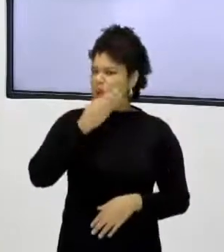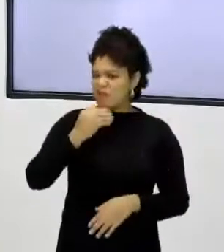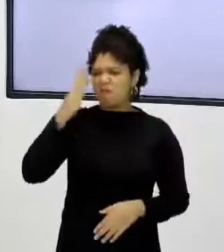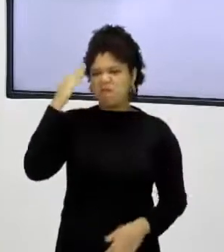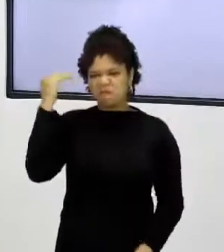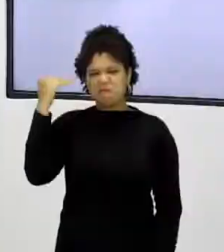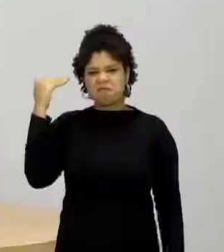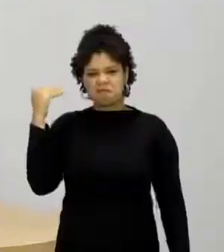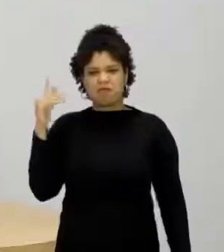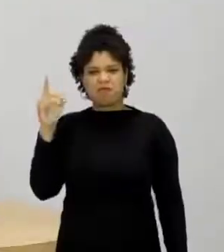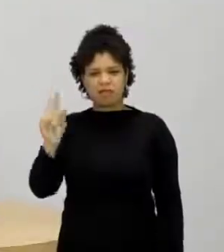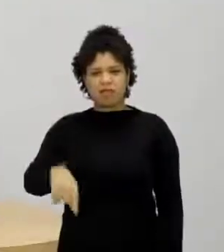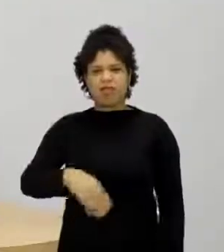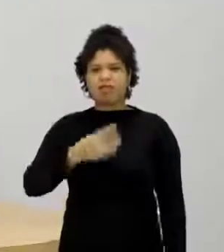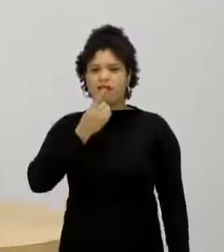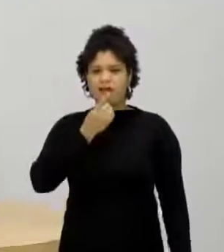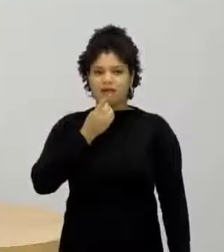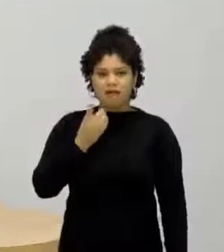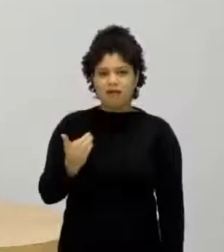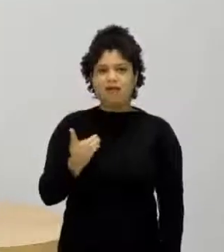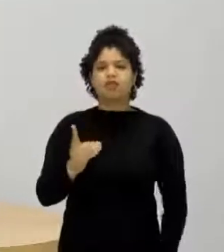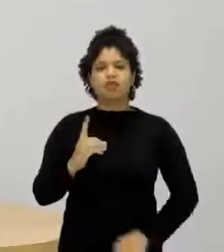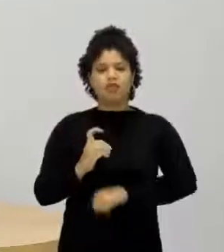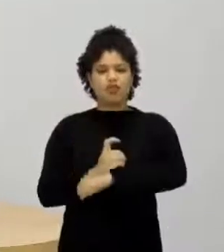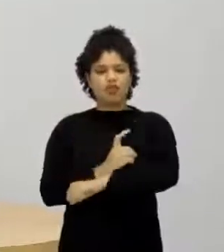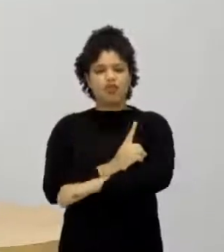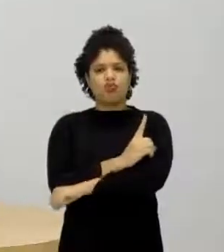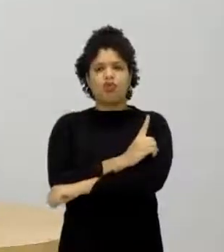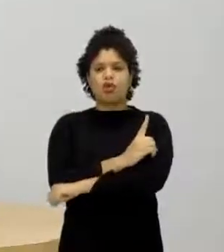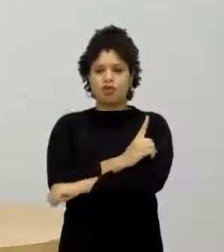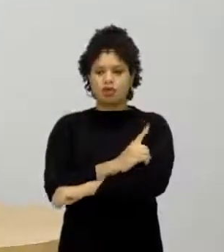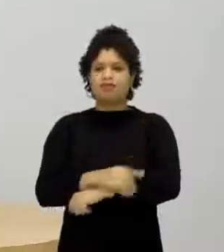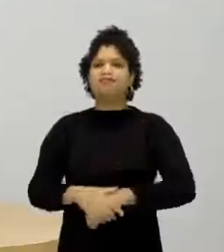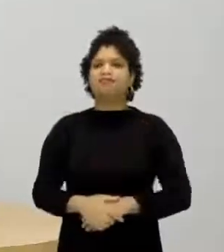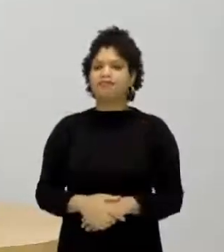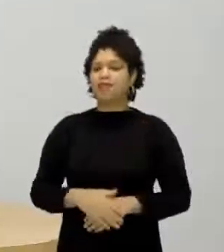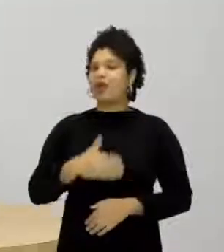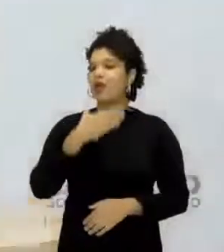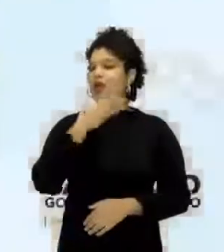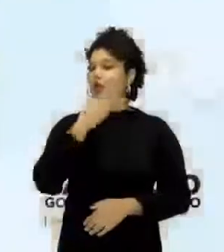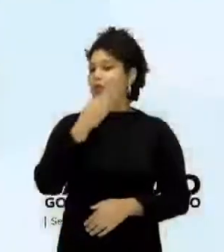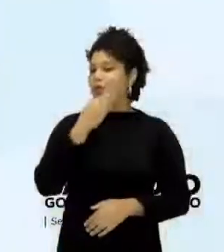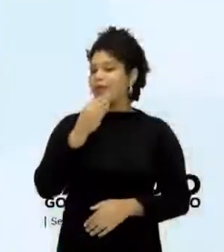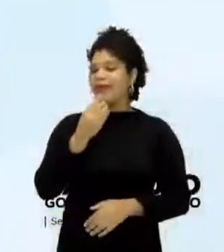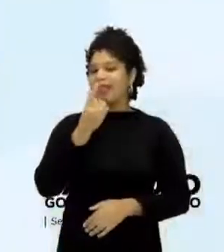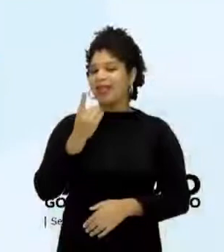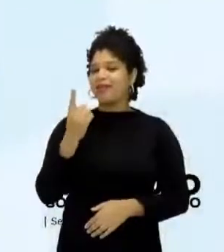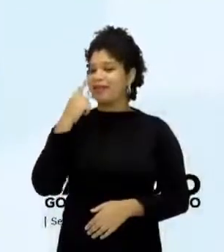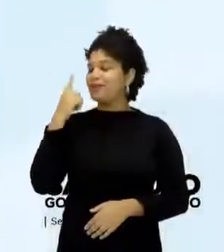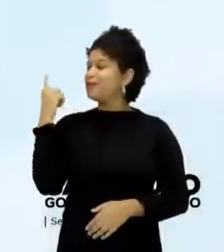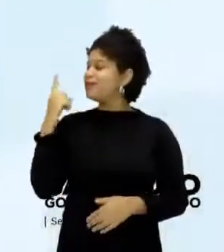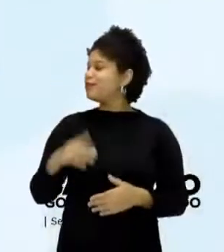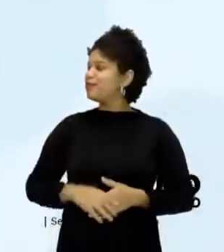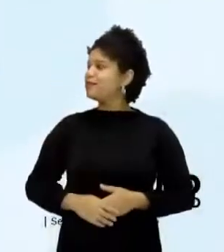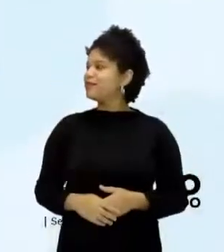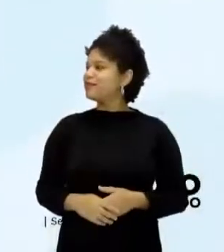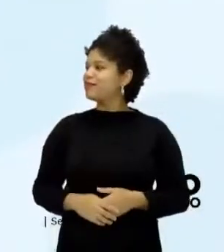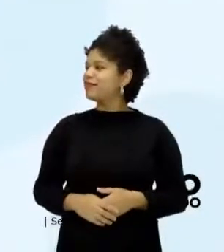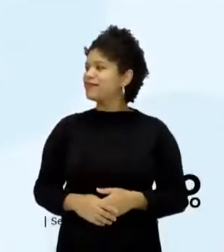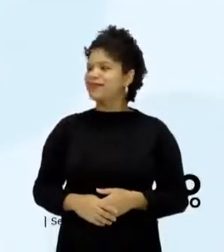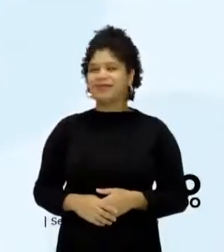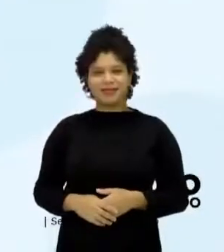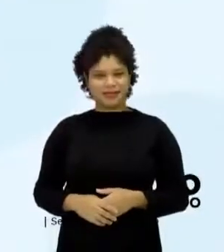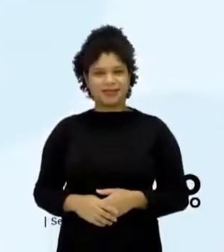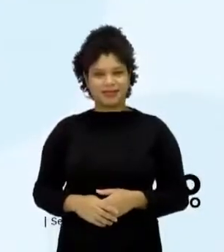Ele é o cara da evolução. Cara da evolução, né? Ele Grande é o cara da Darwin. evolução. Bacana, seleção natural. Pô, legal.